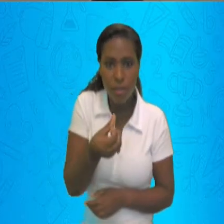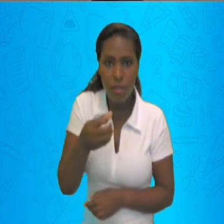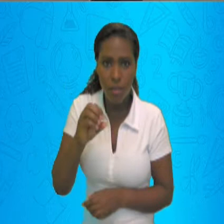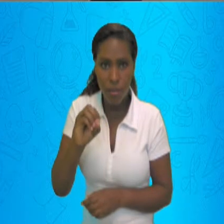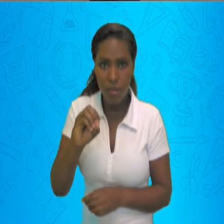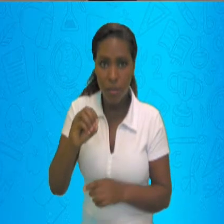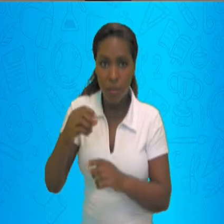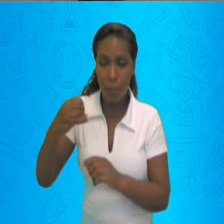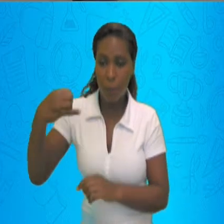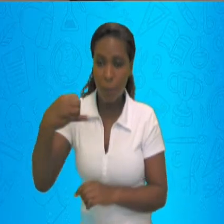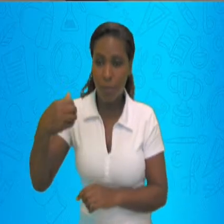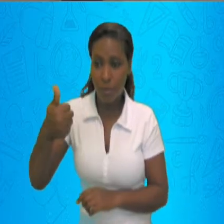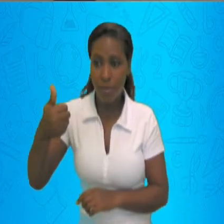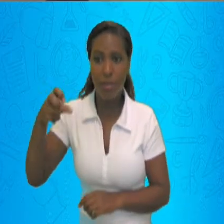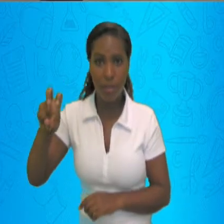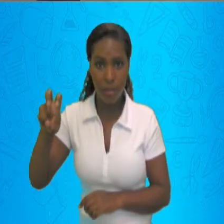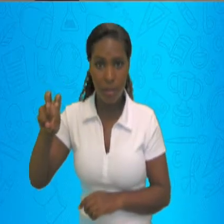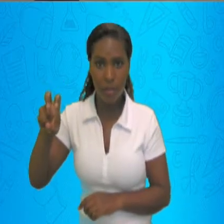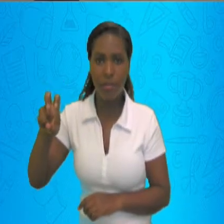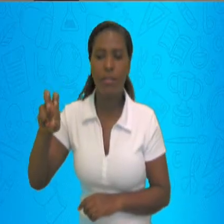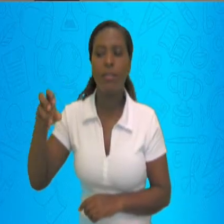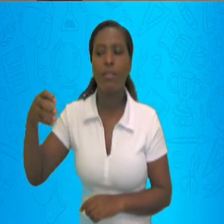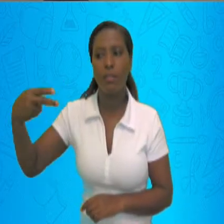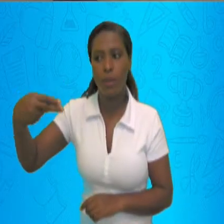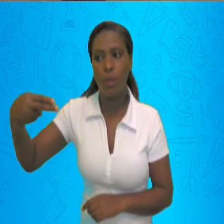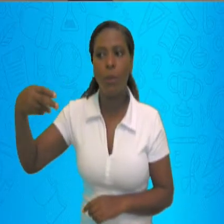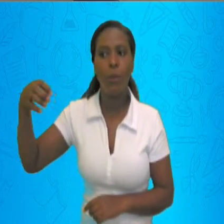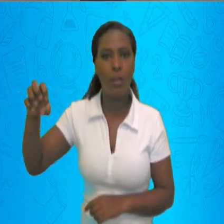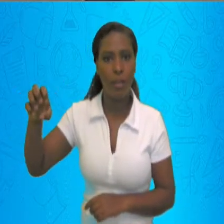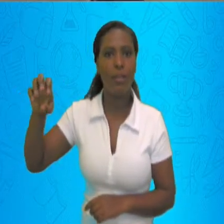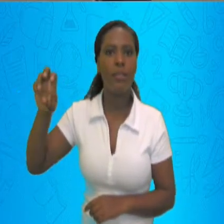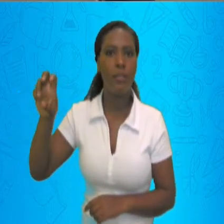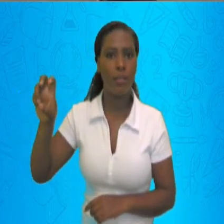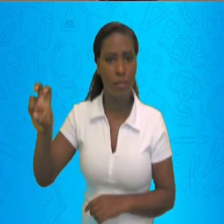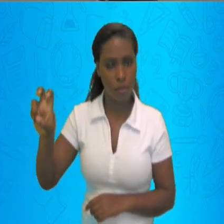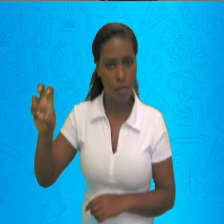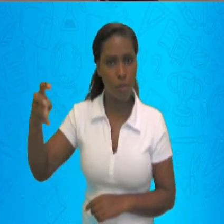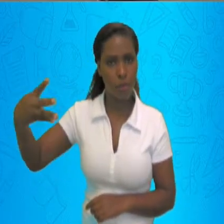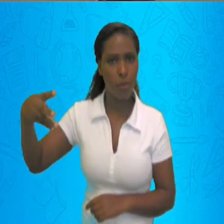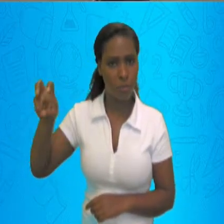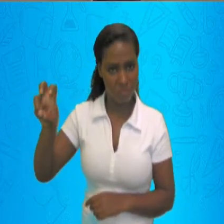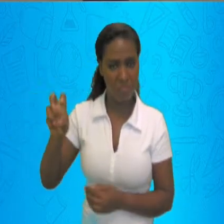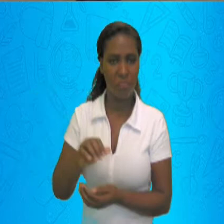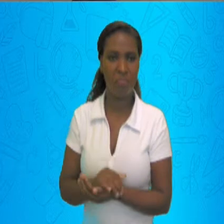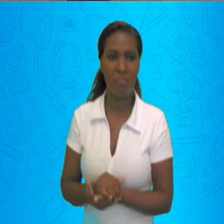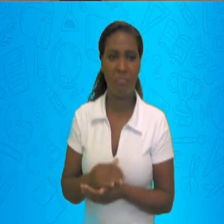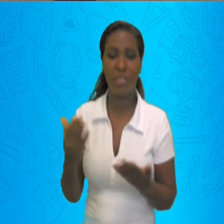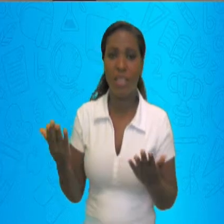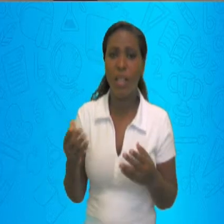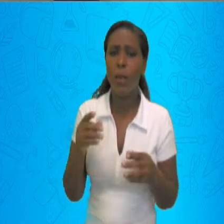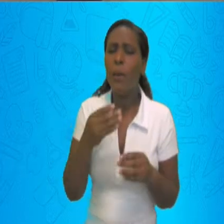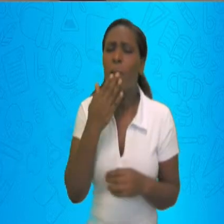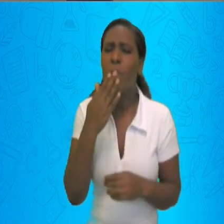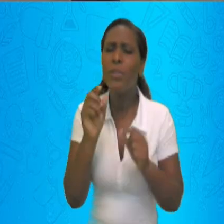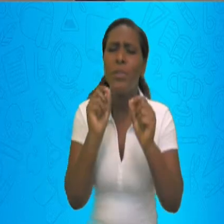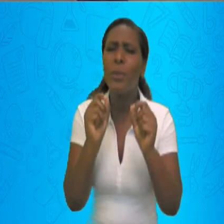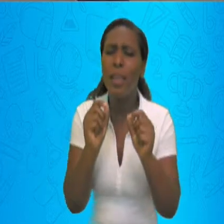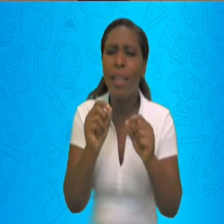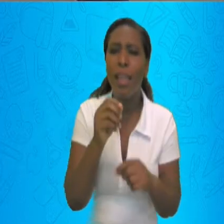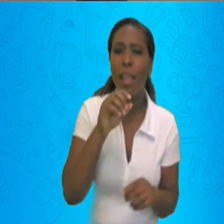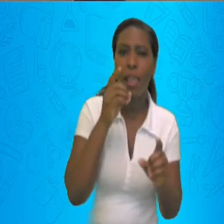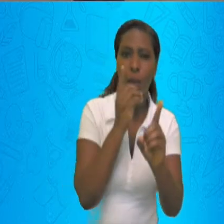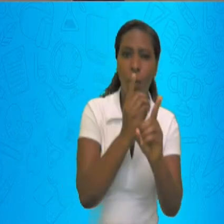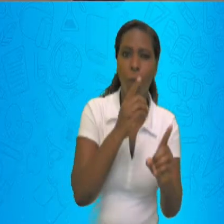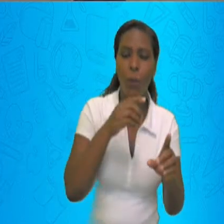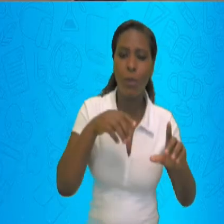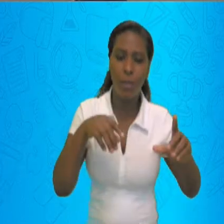45. Pediu que fosse encontrado a medida do ângulo AOD. Então, vejam,